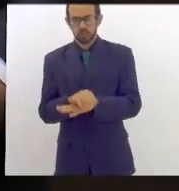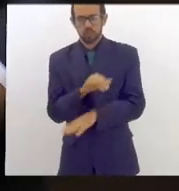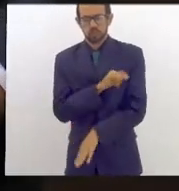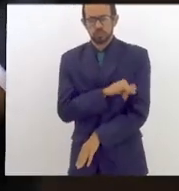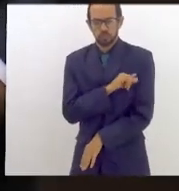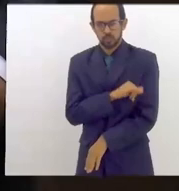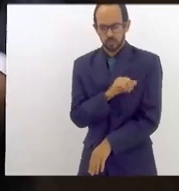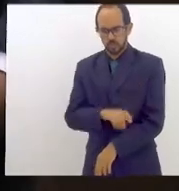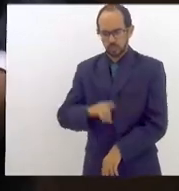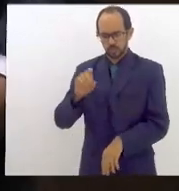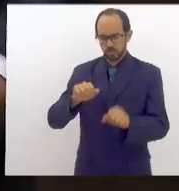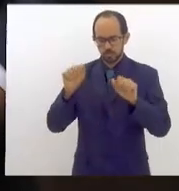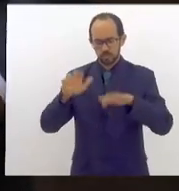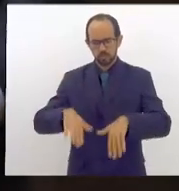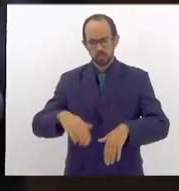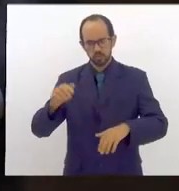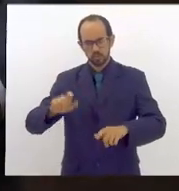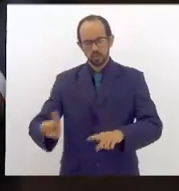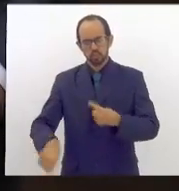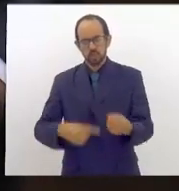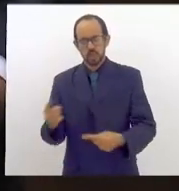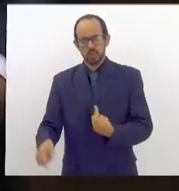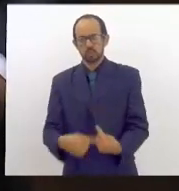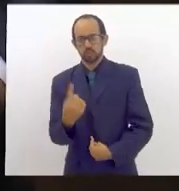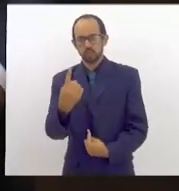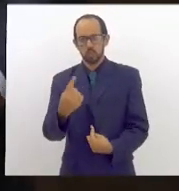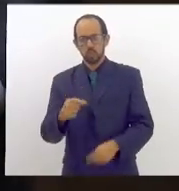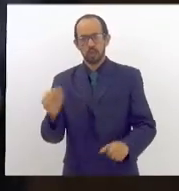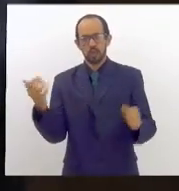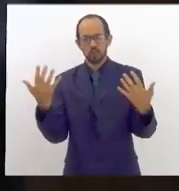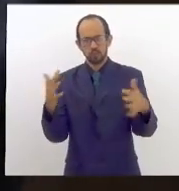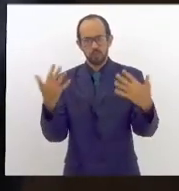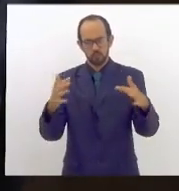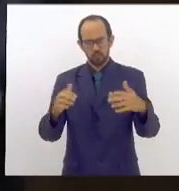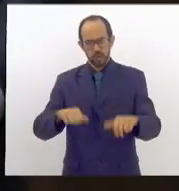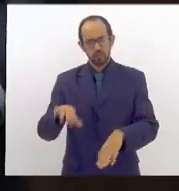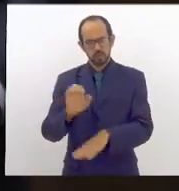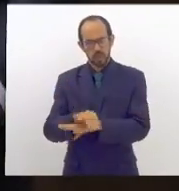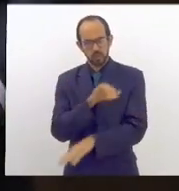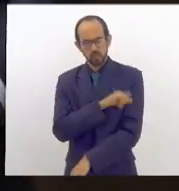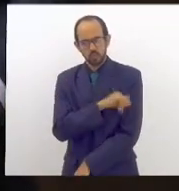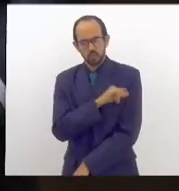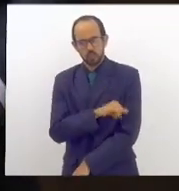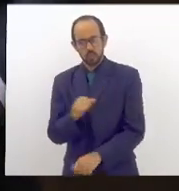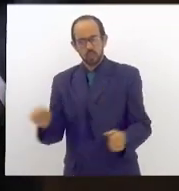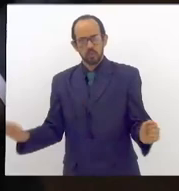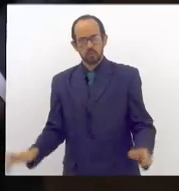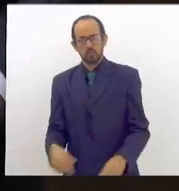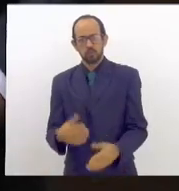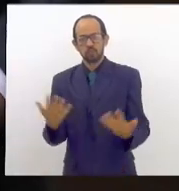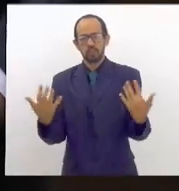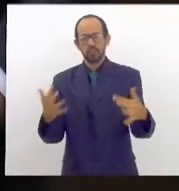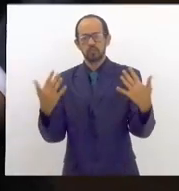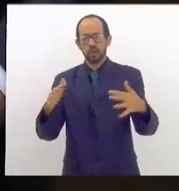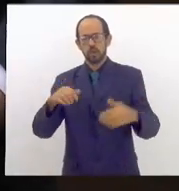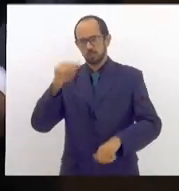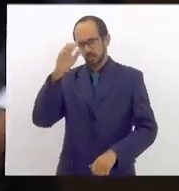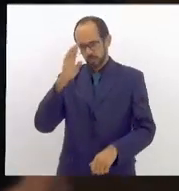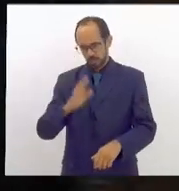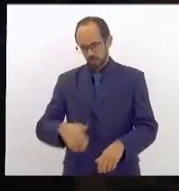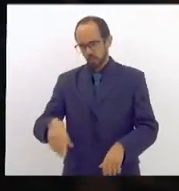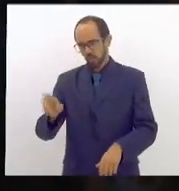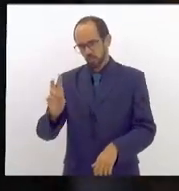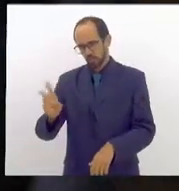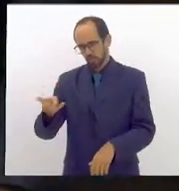vivo Estado do Rio de Janeiro eu vivo do Brasil e parabéns para você que Deus te abençoe e conte sempre com a minha amizade verdadeira Obrigado